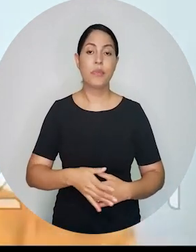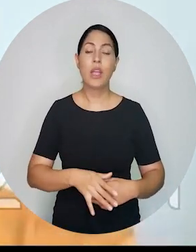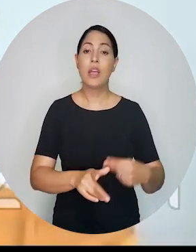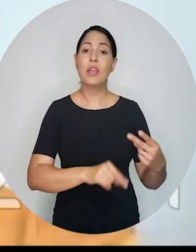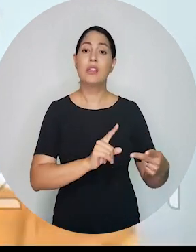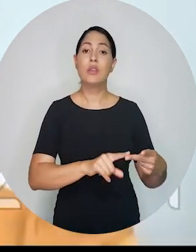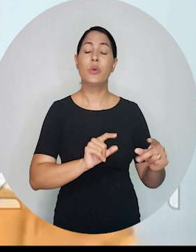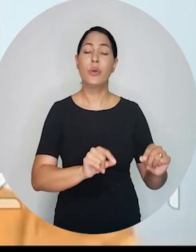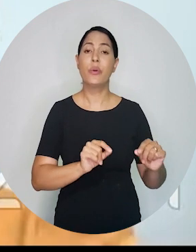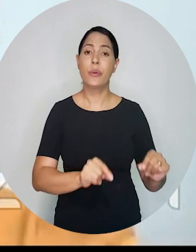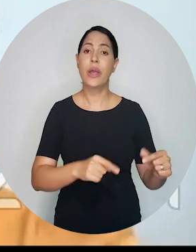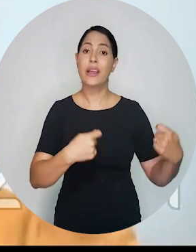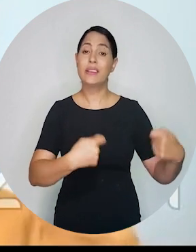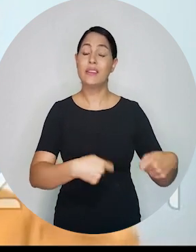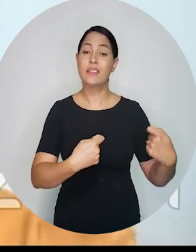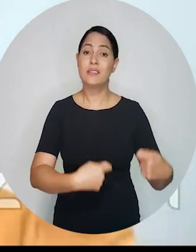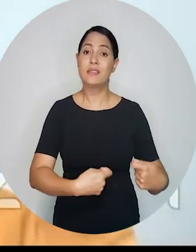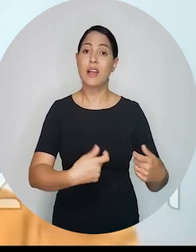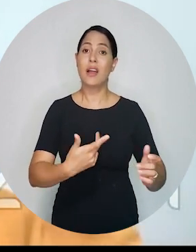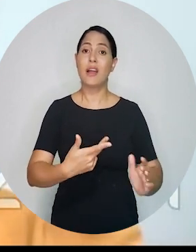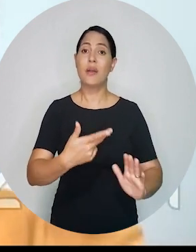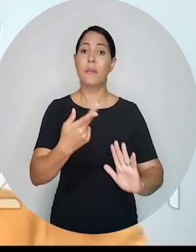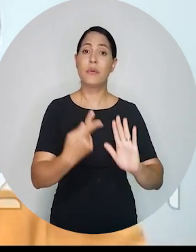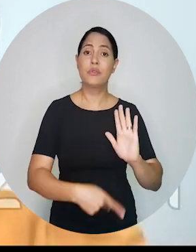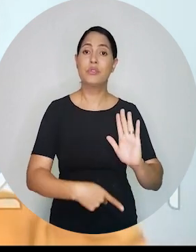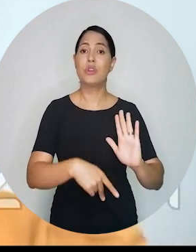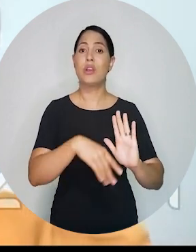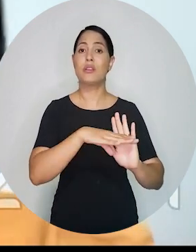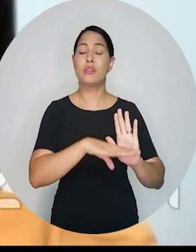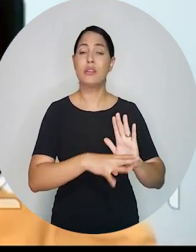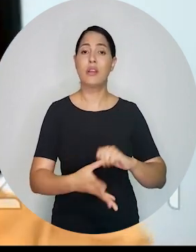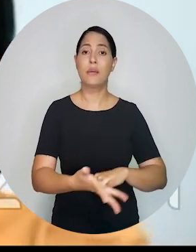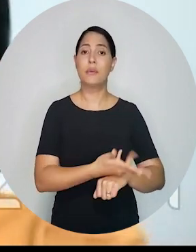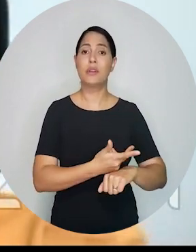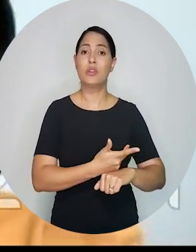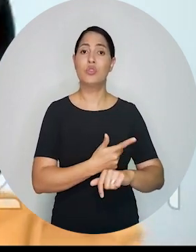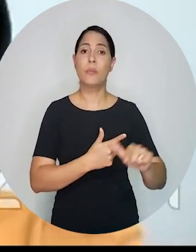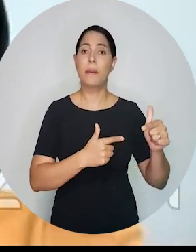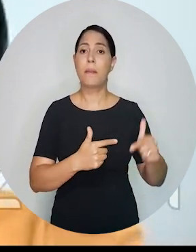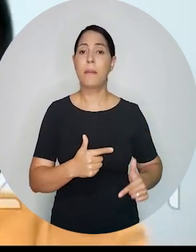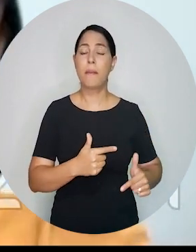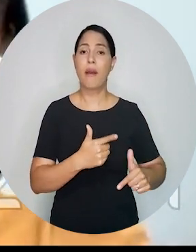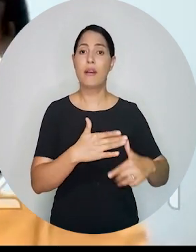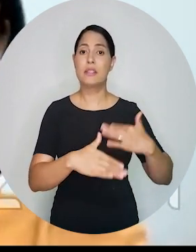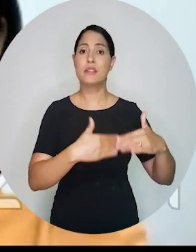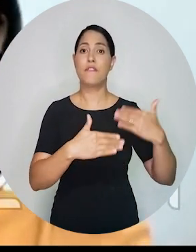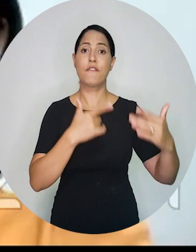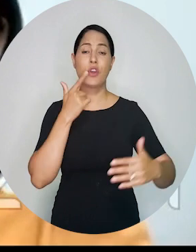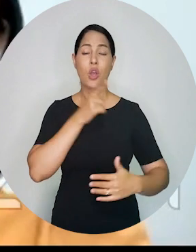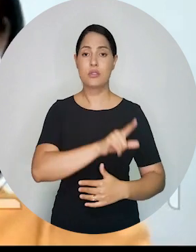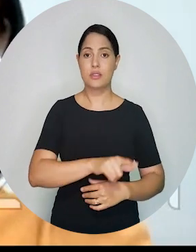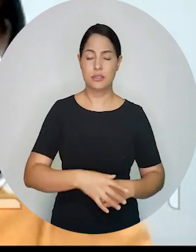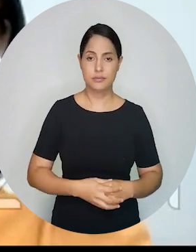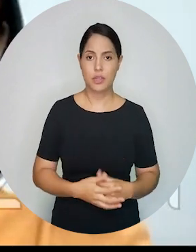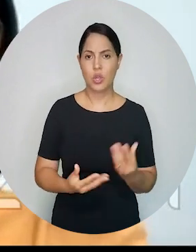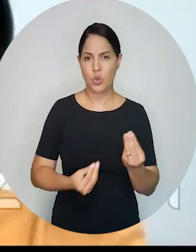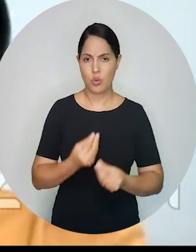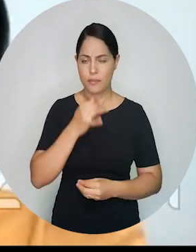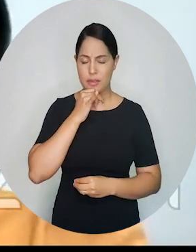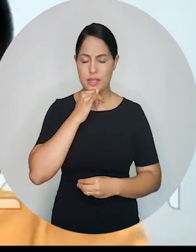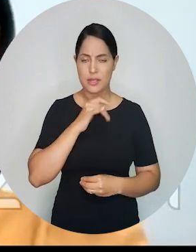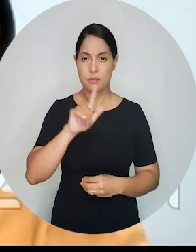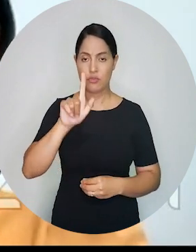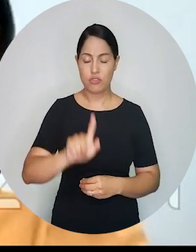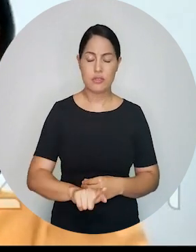ponto importantíssimo é a necessidade de desenvolver outras habilidades. Então, eu também vivo isso, dessa questão